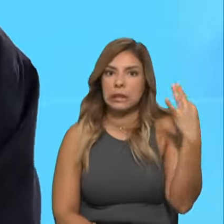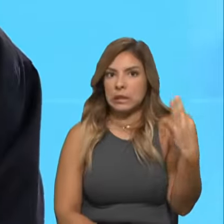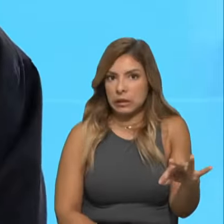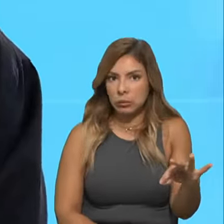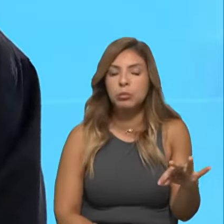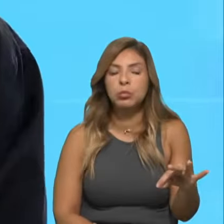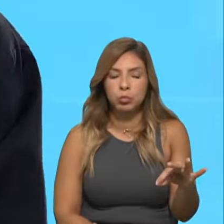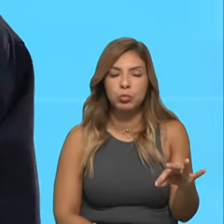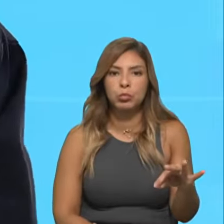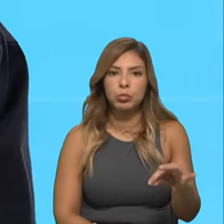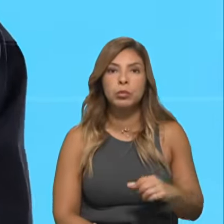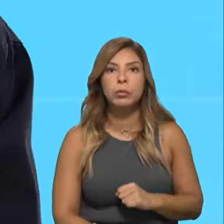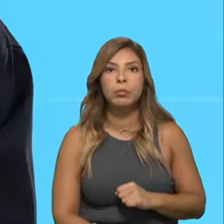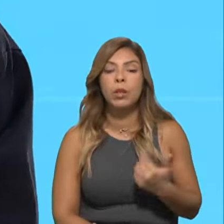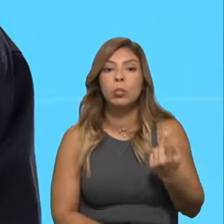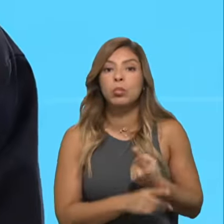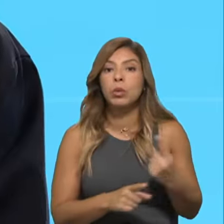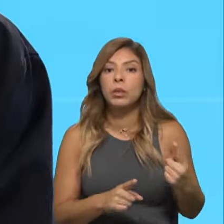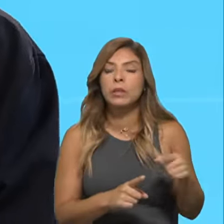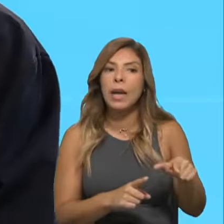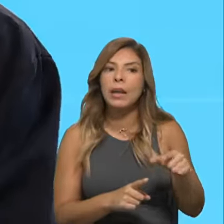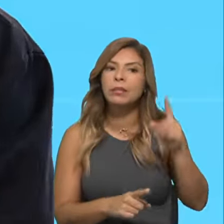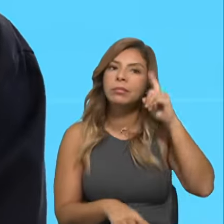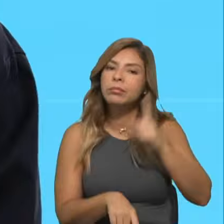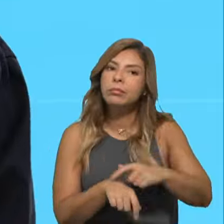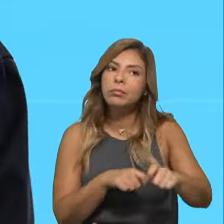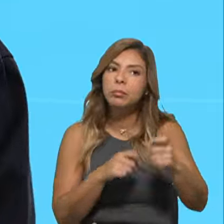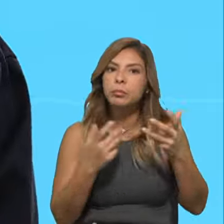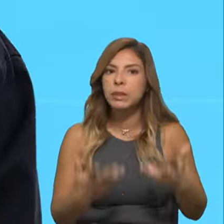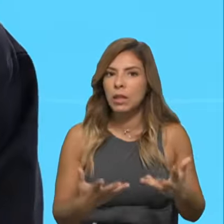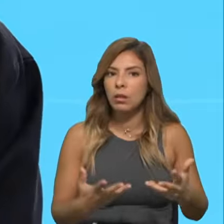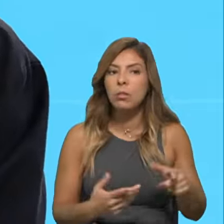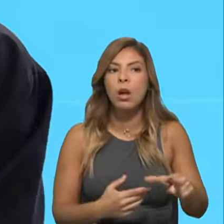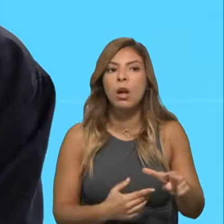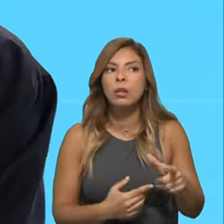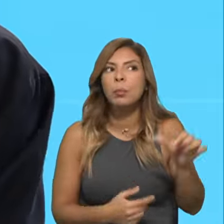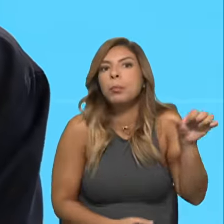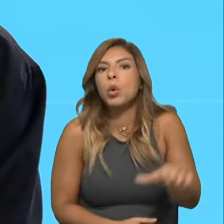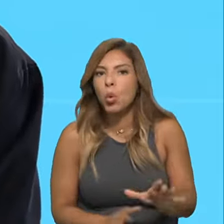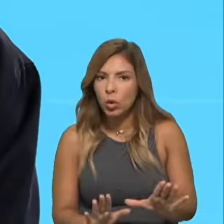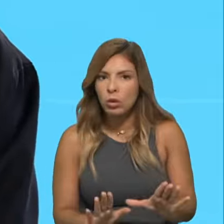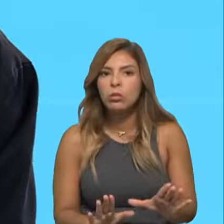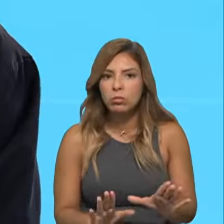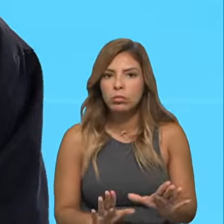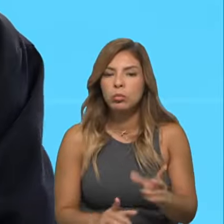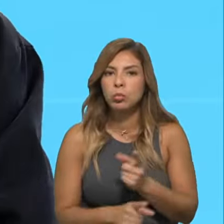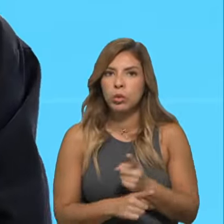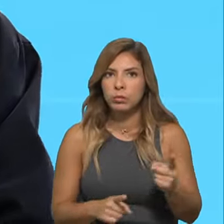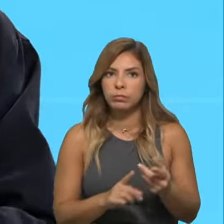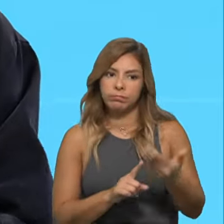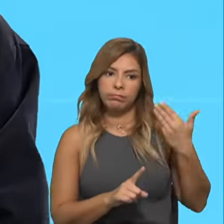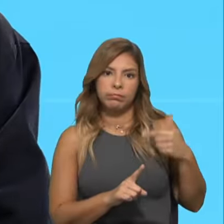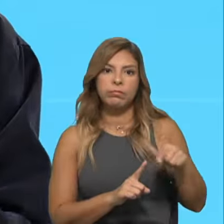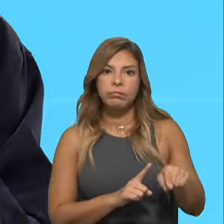não porque os números são pesados de serem ditos, mas podemos dizer que a situação está pior. No anterior relatório, digamos, a